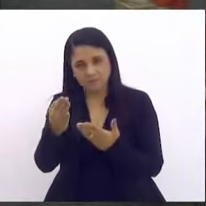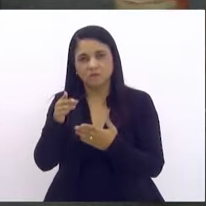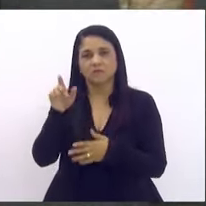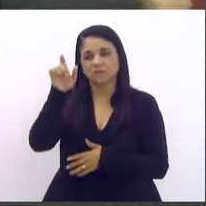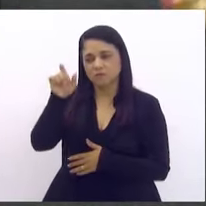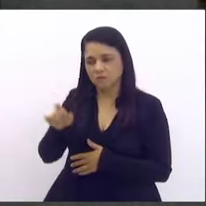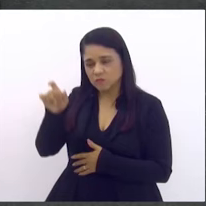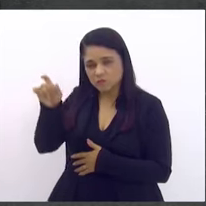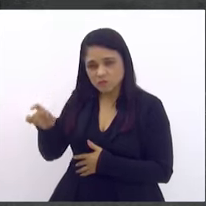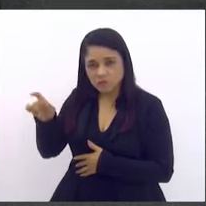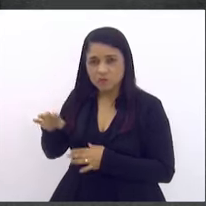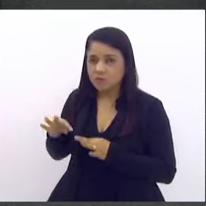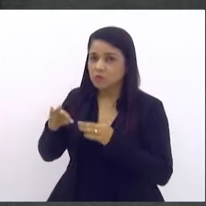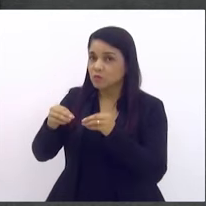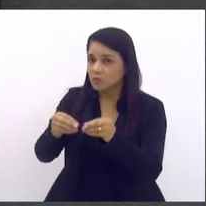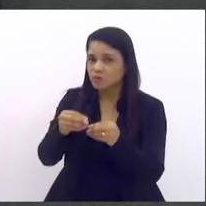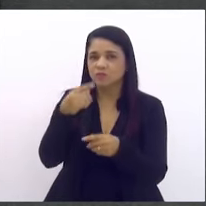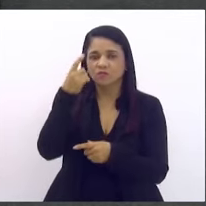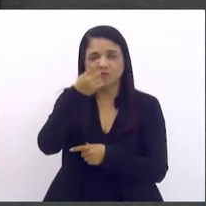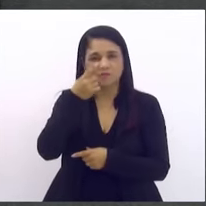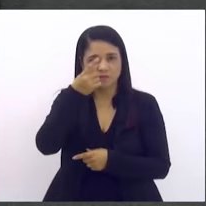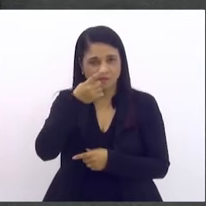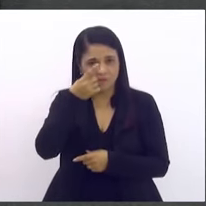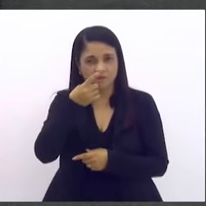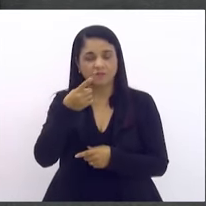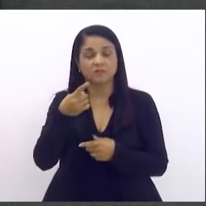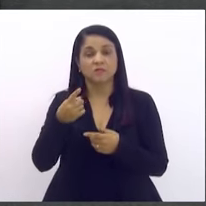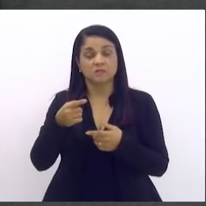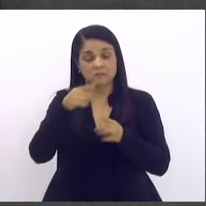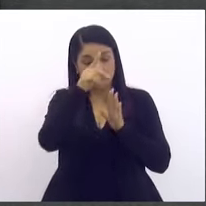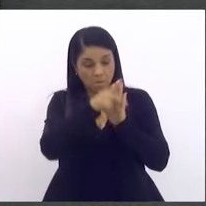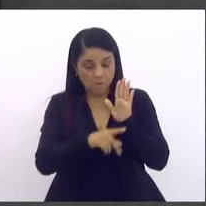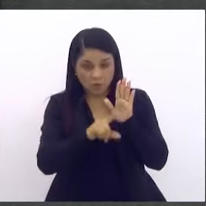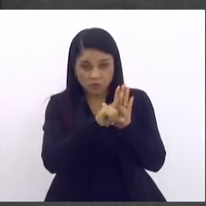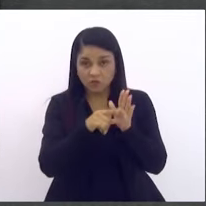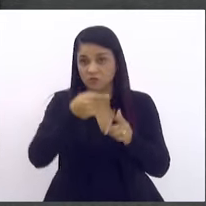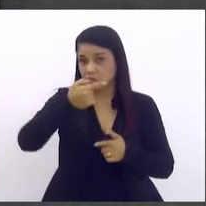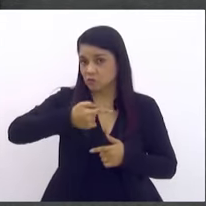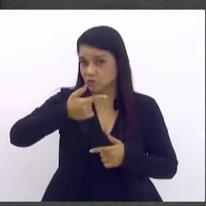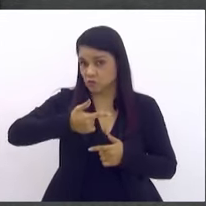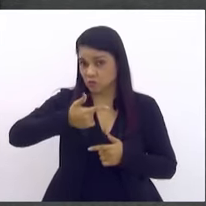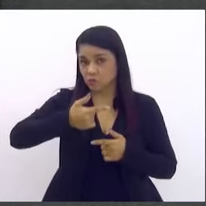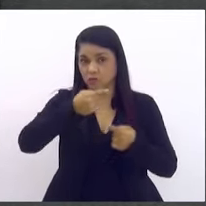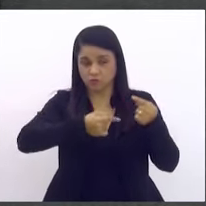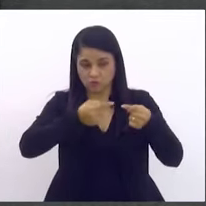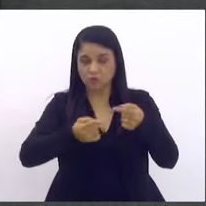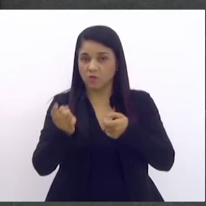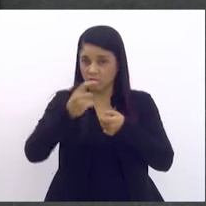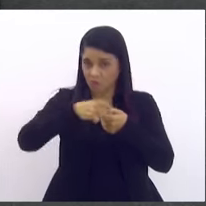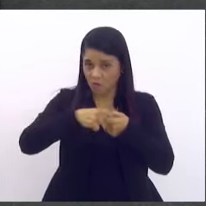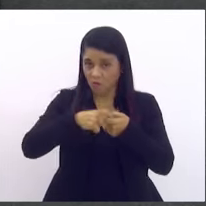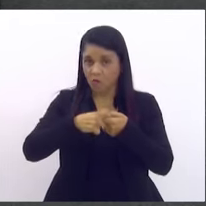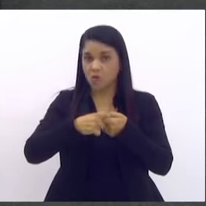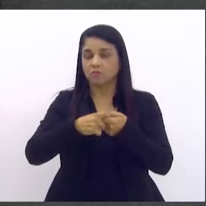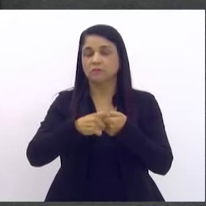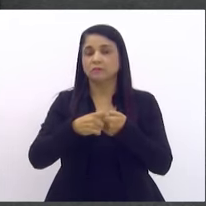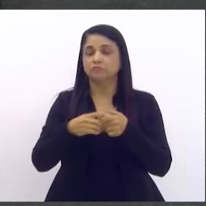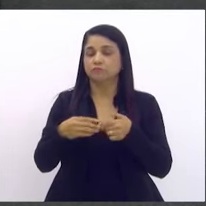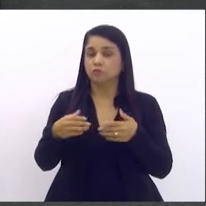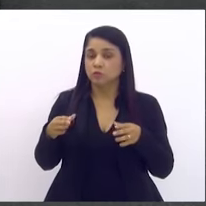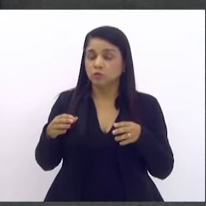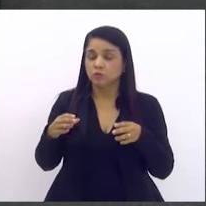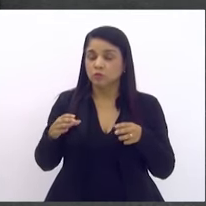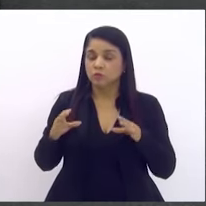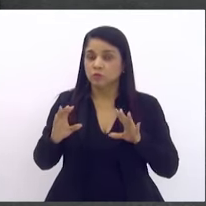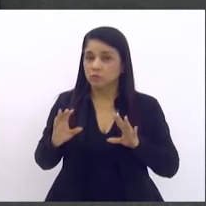a todos os deputados esse projeto volta em segunda discussão muito em breve e vamos fazer um grande ato com todas as escolas de samba